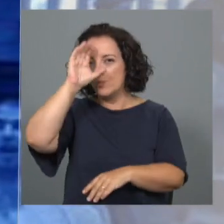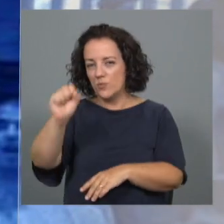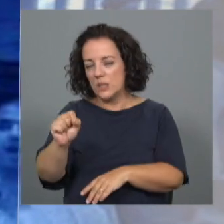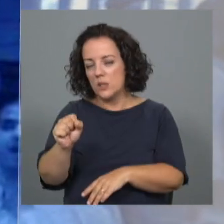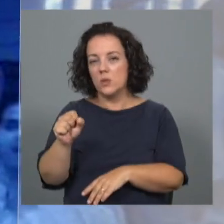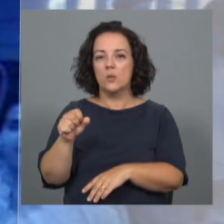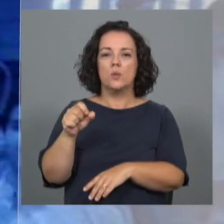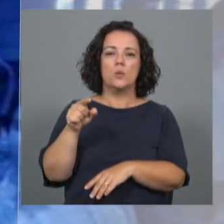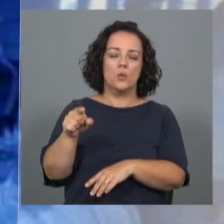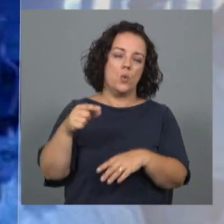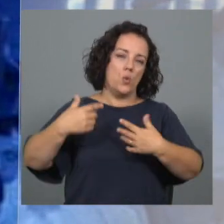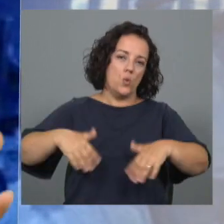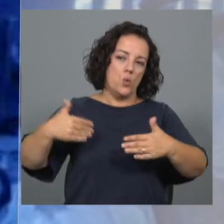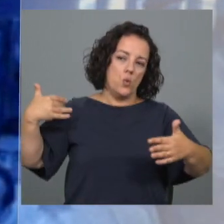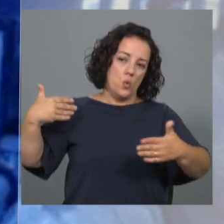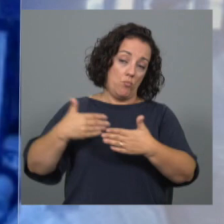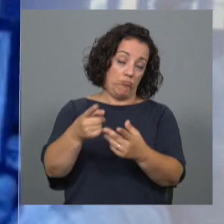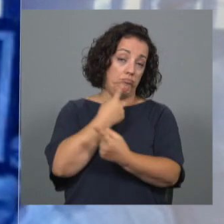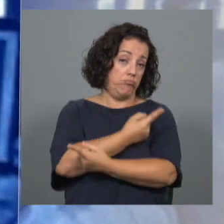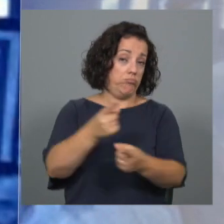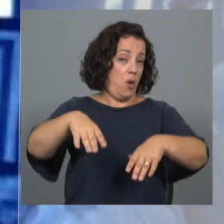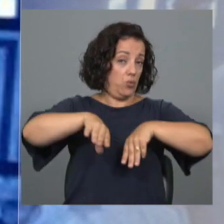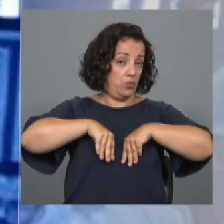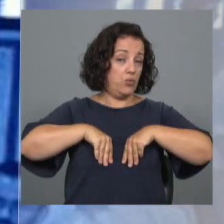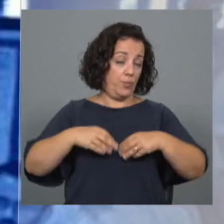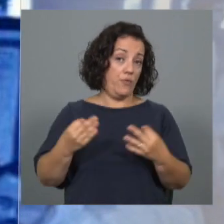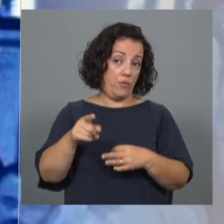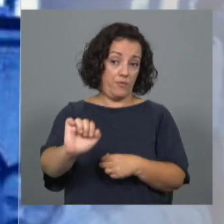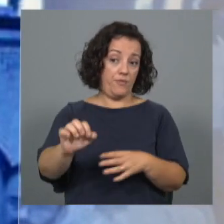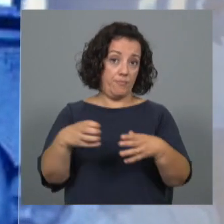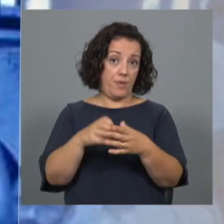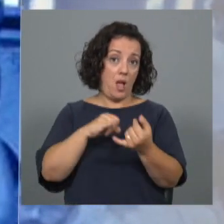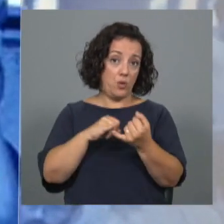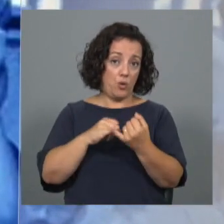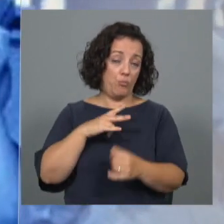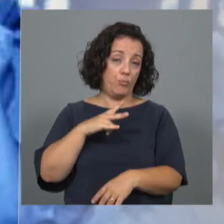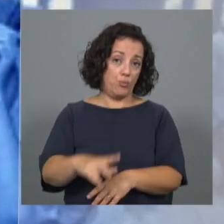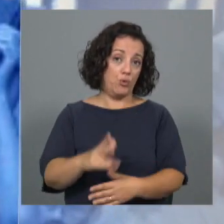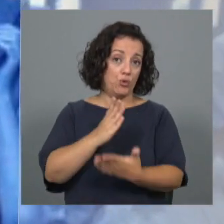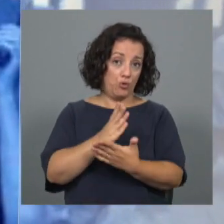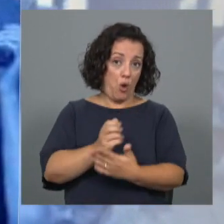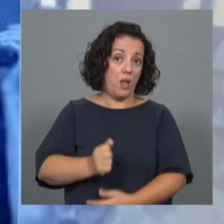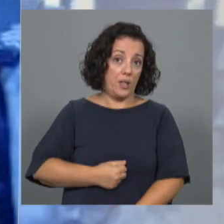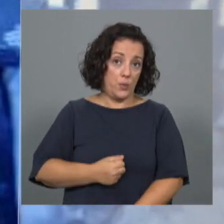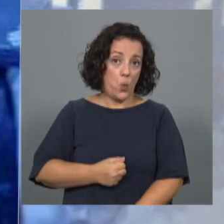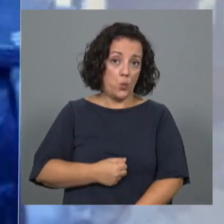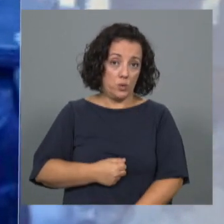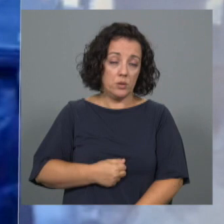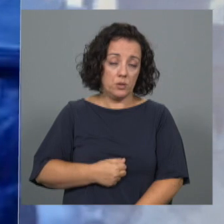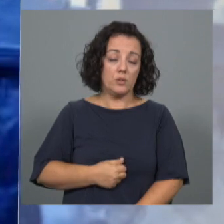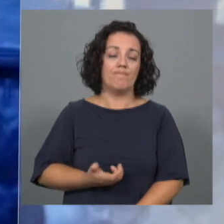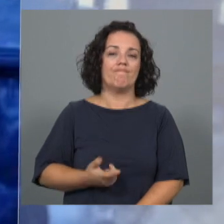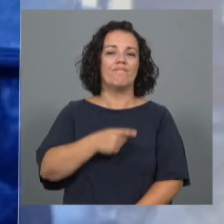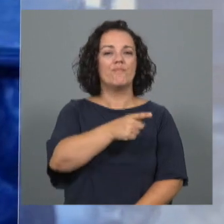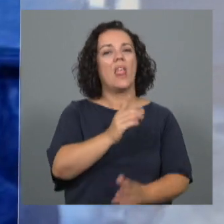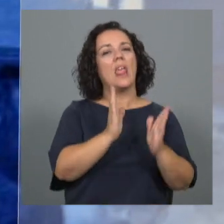sido um caminho muito assumido e essencialmente assumido pela Associação Portuguesa de Escolas Católicas. A Igreja deveria